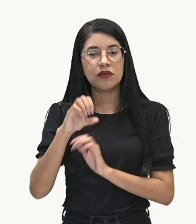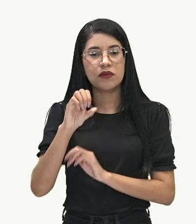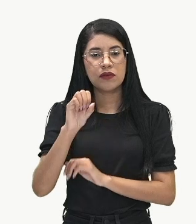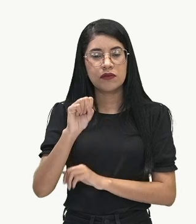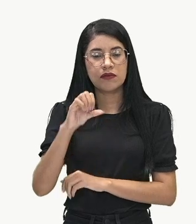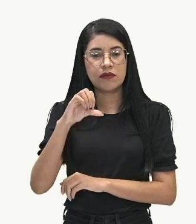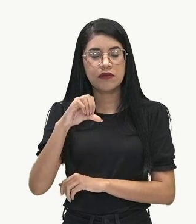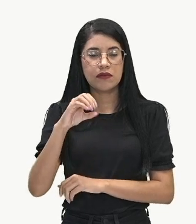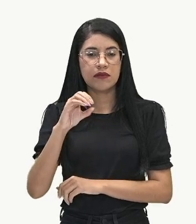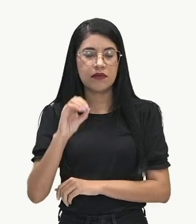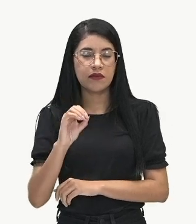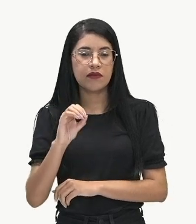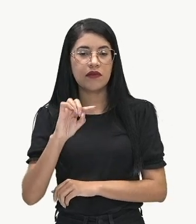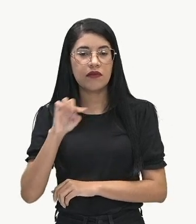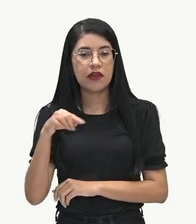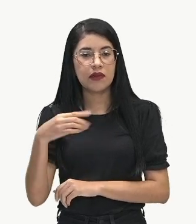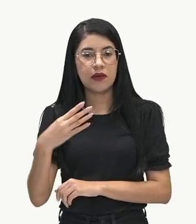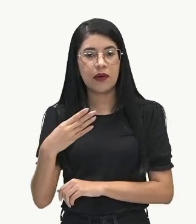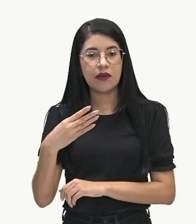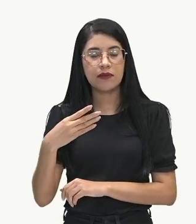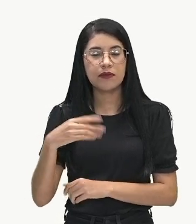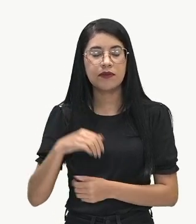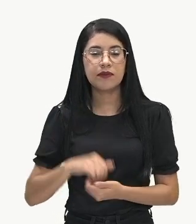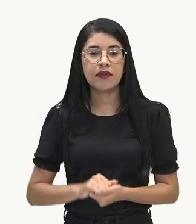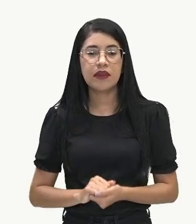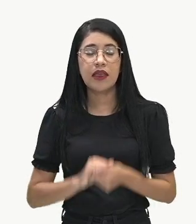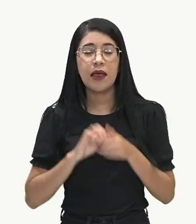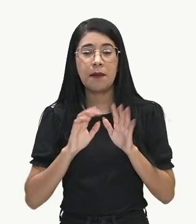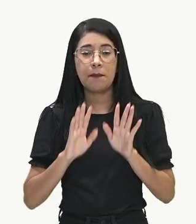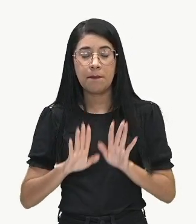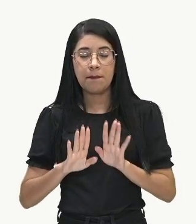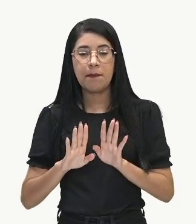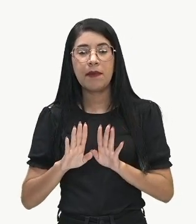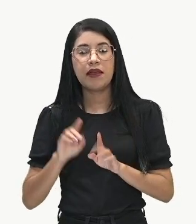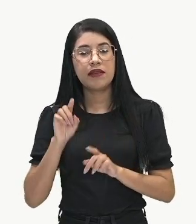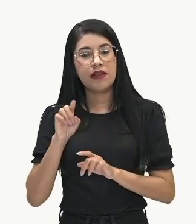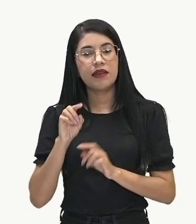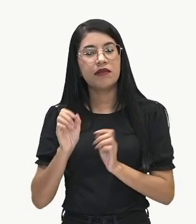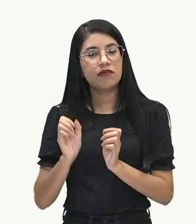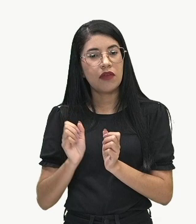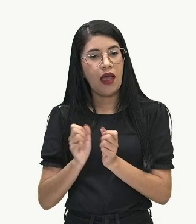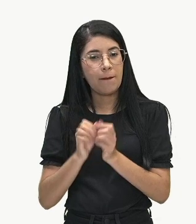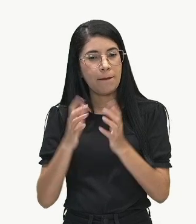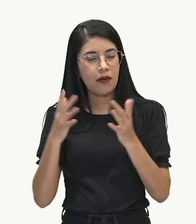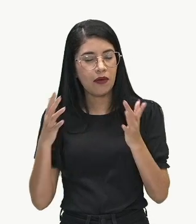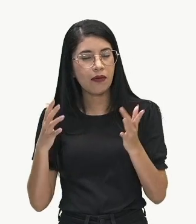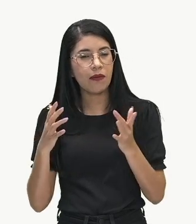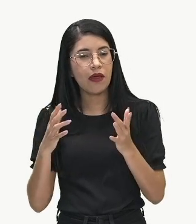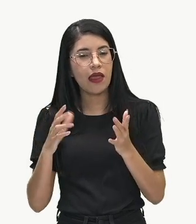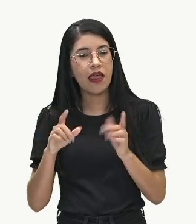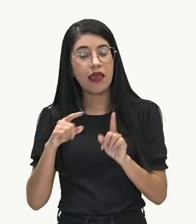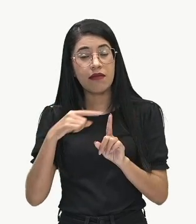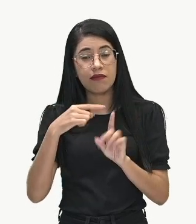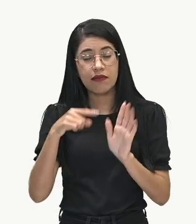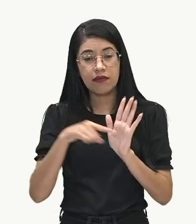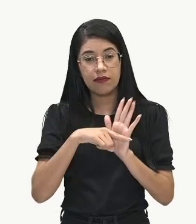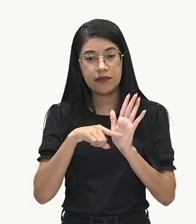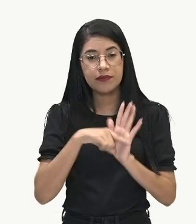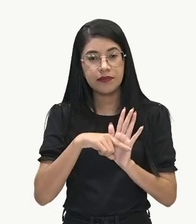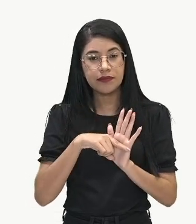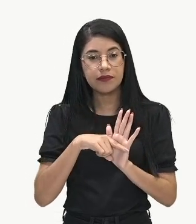é importante salientar que essa combustão, tá? Essa combustão, ela é negativa, ela é